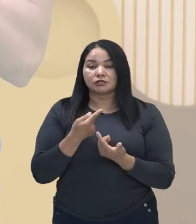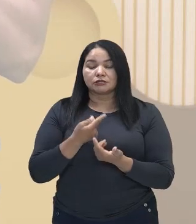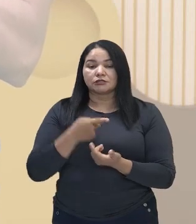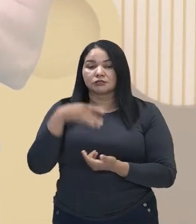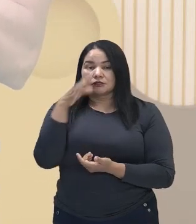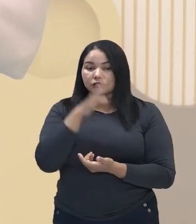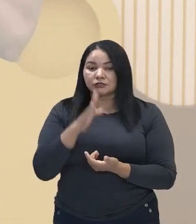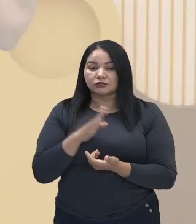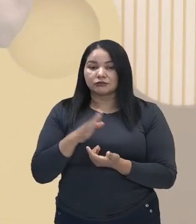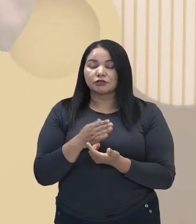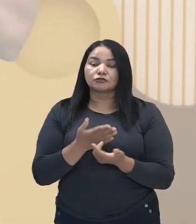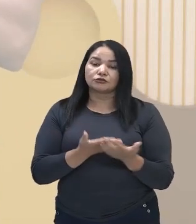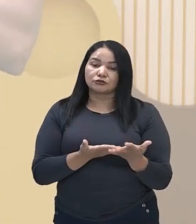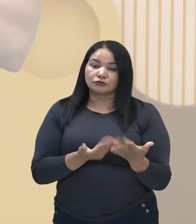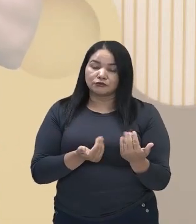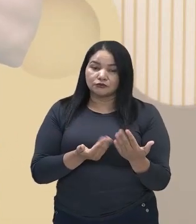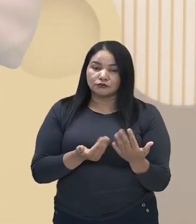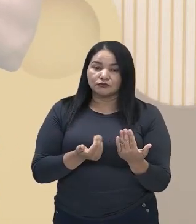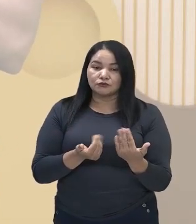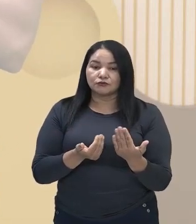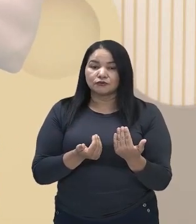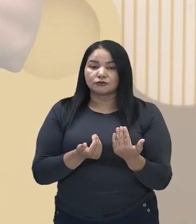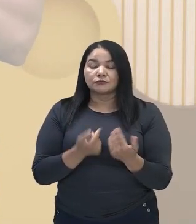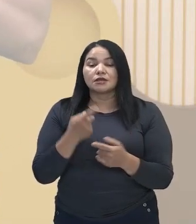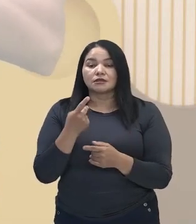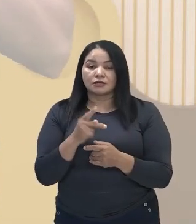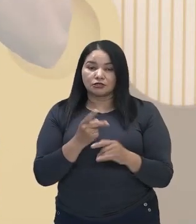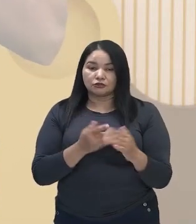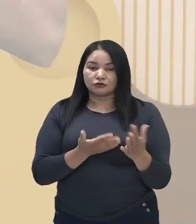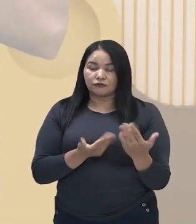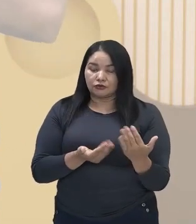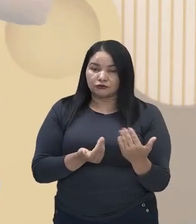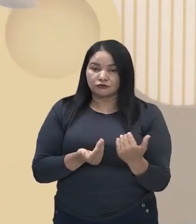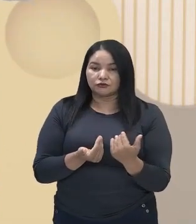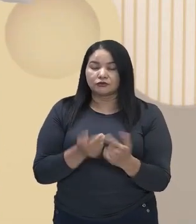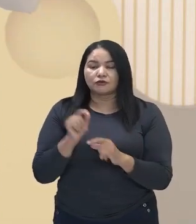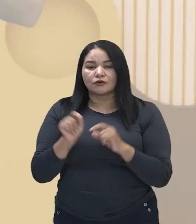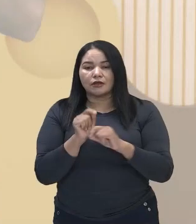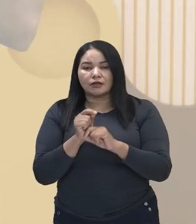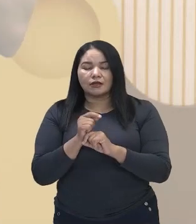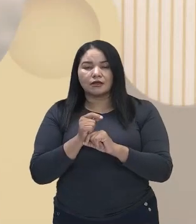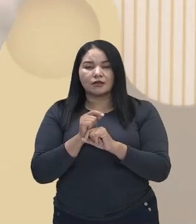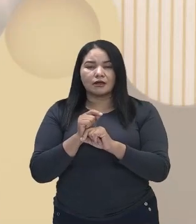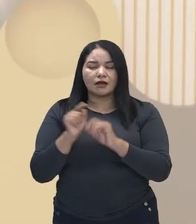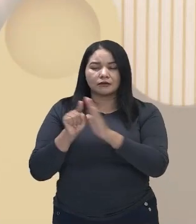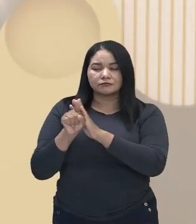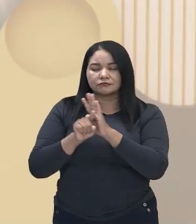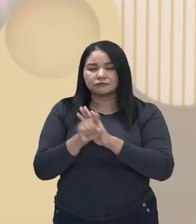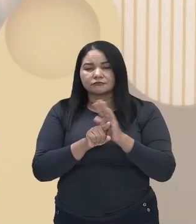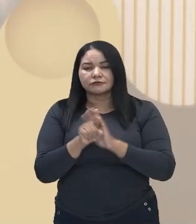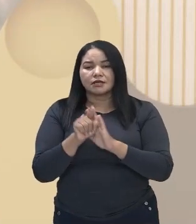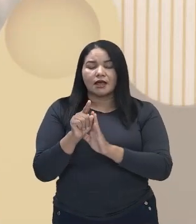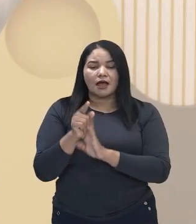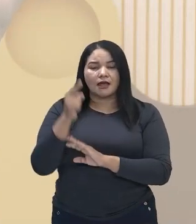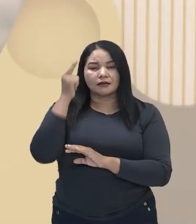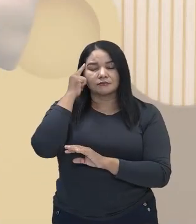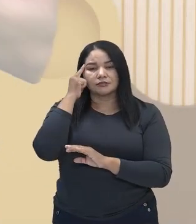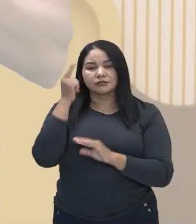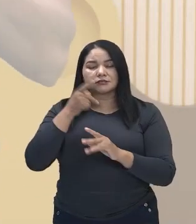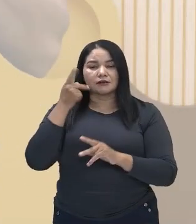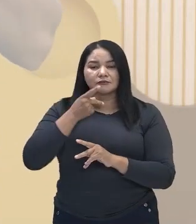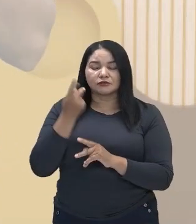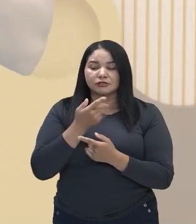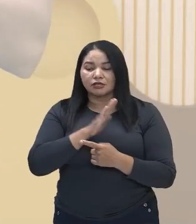política nacional e de juventude, que visa ali pensar em políticas que possam ajudar vocês